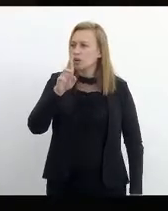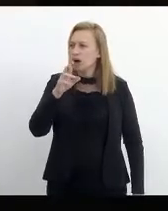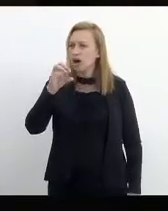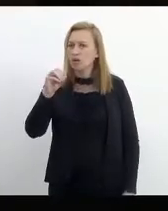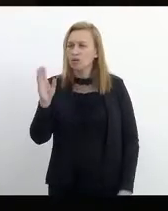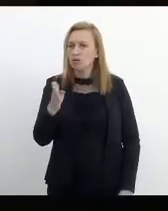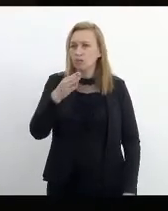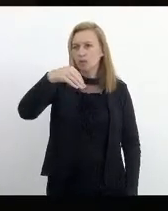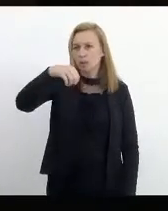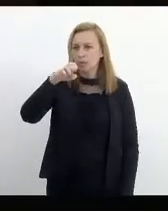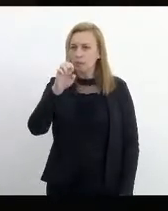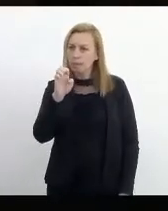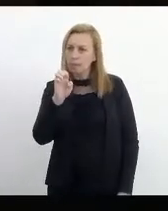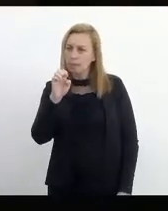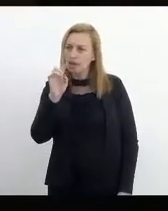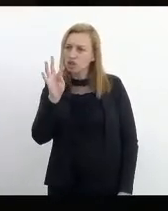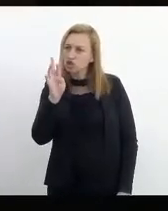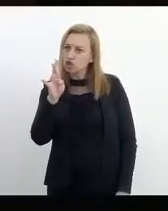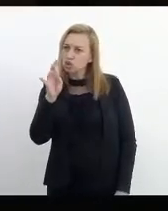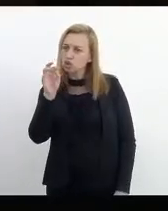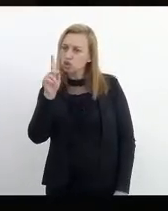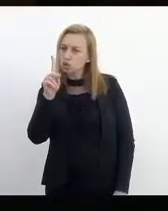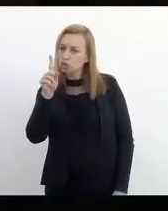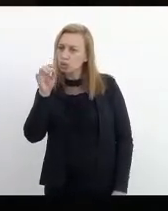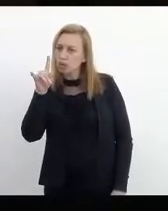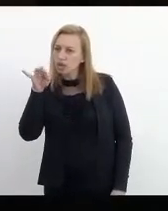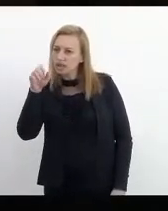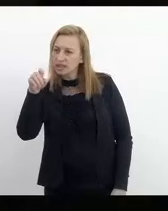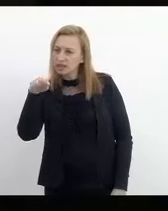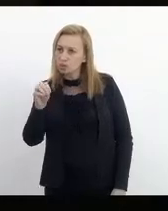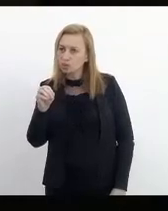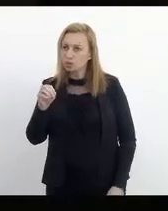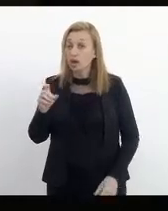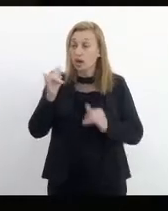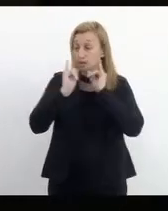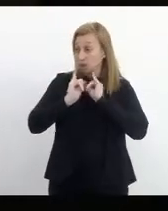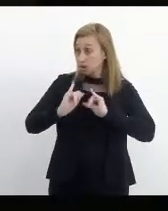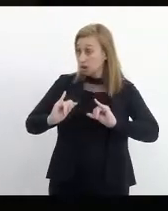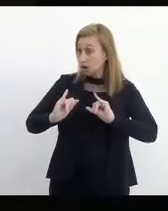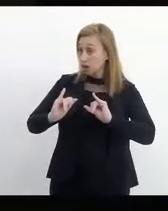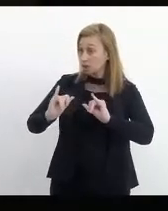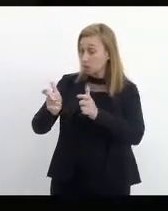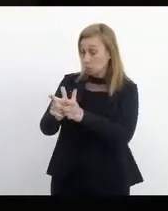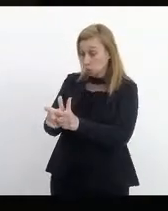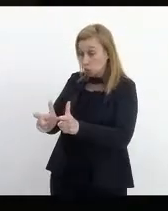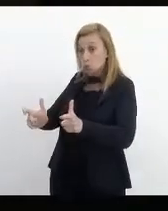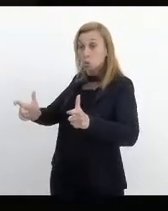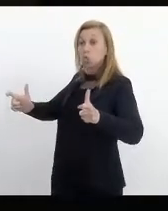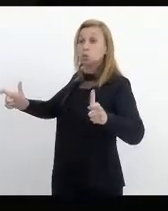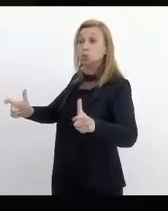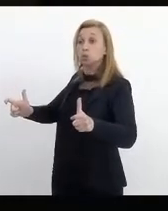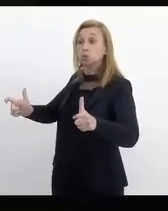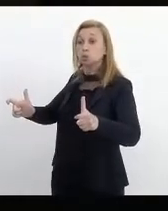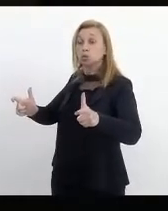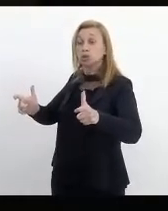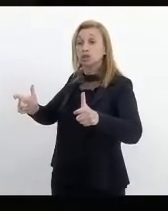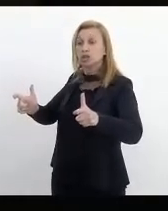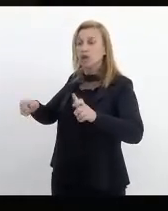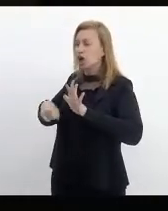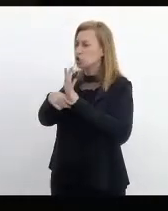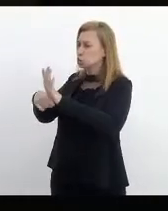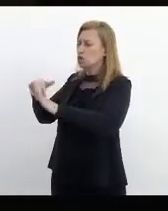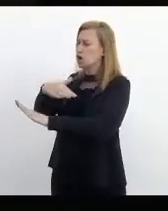bom então você fez um projeto é anunciado com a grandeza de que iria beneficiar